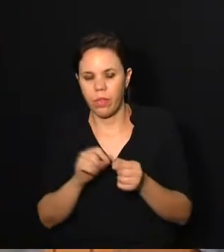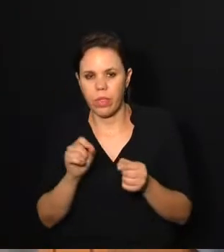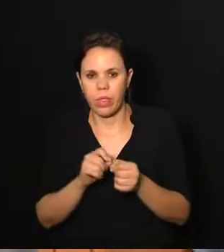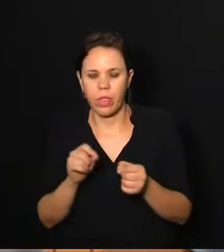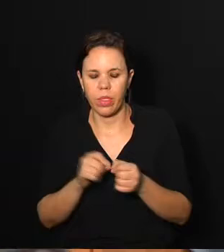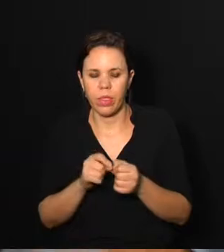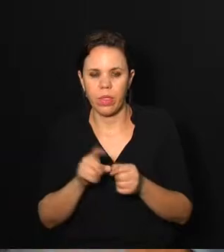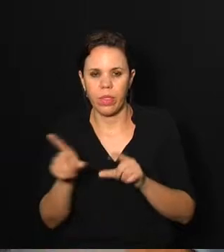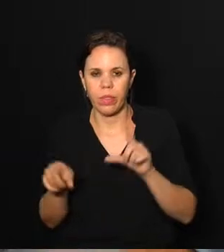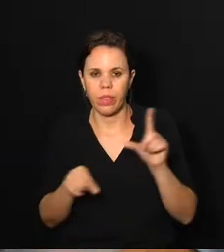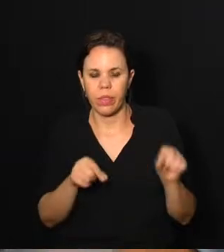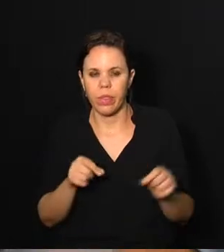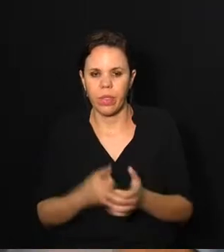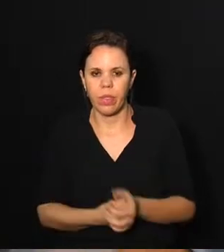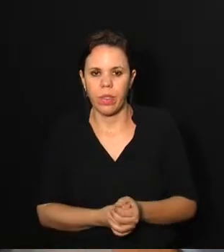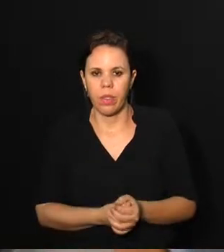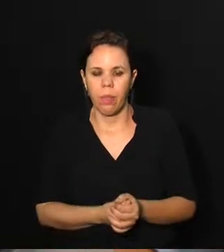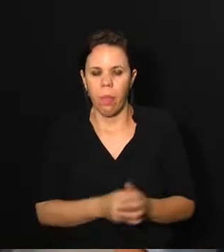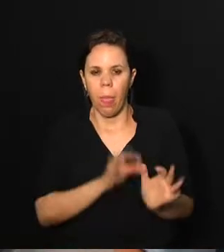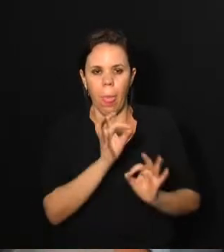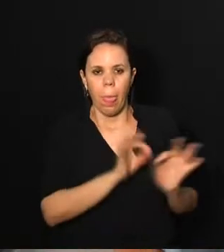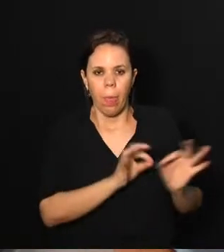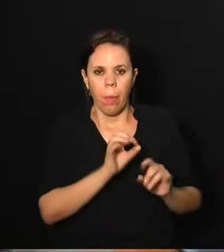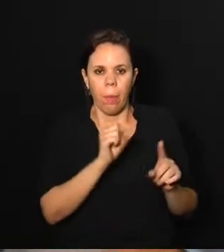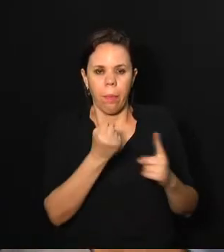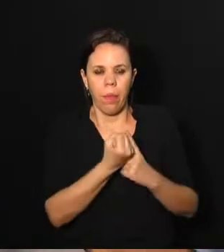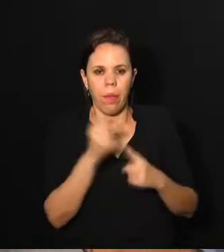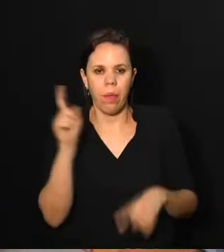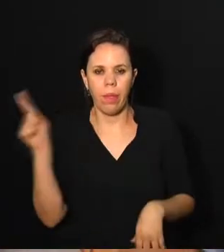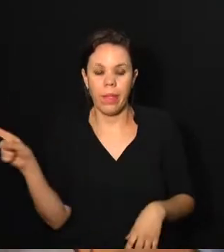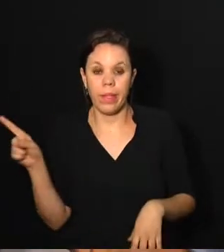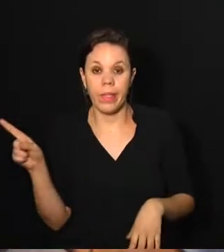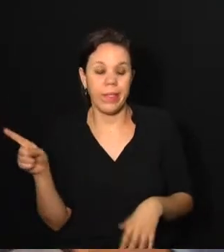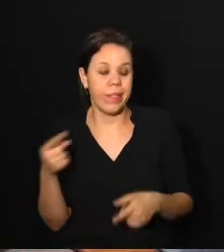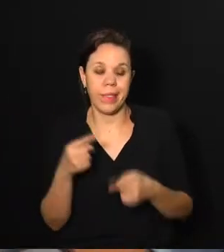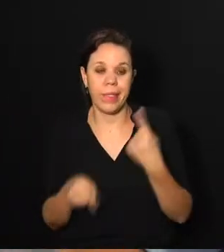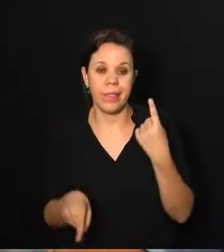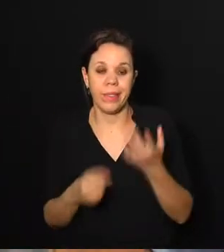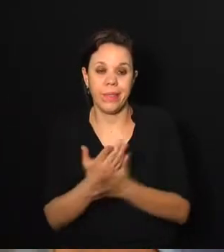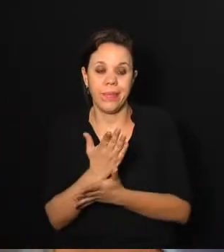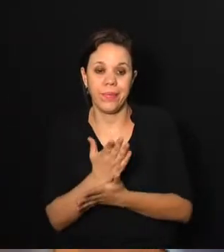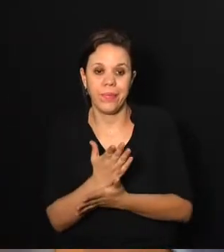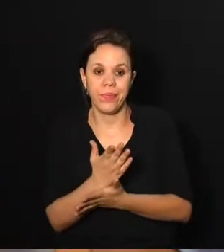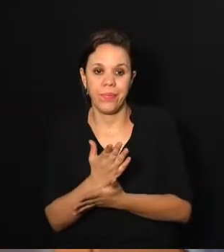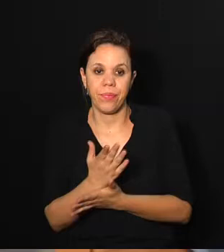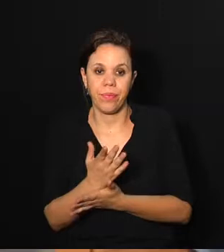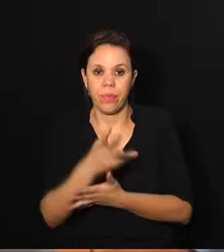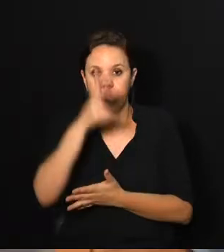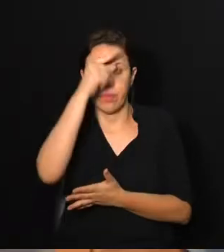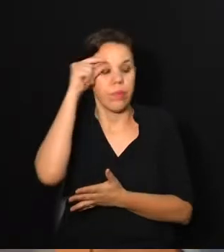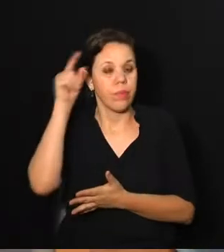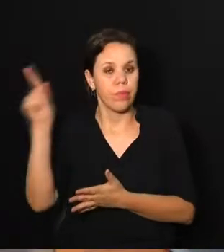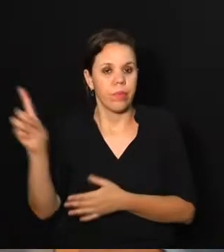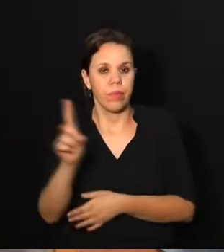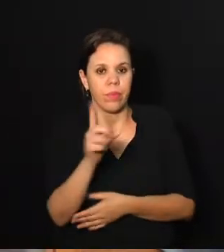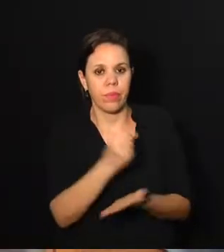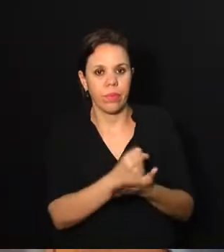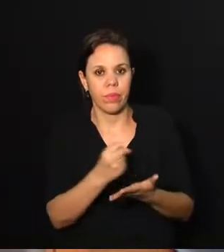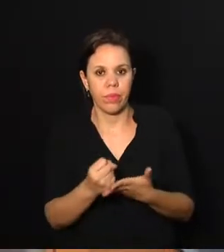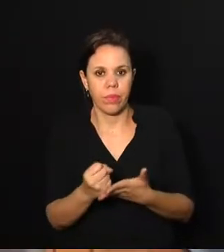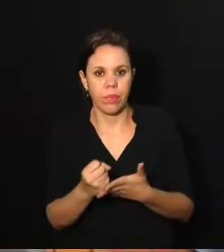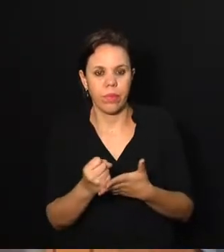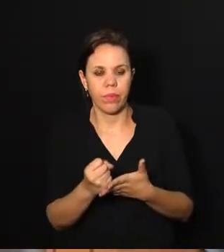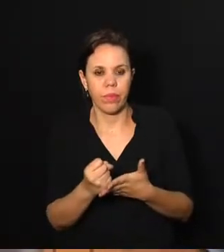uma opção por organização social que não deu certo. O prefeito veio e contratou com um